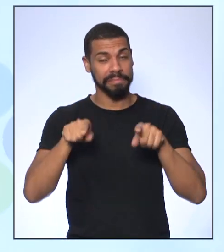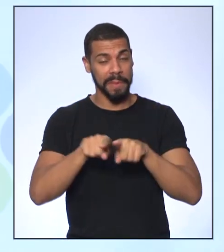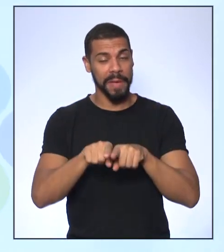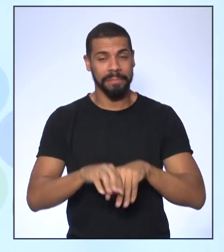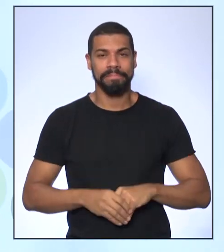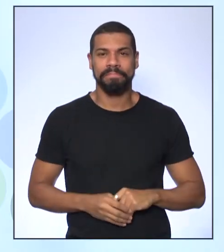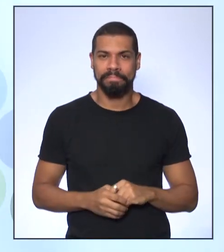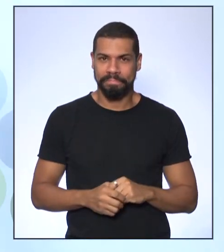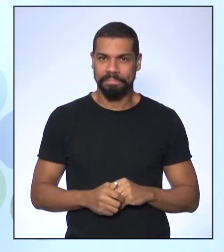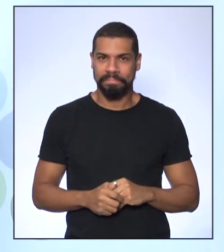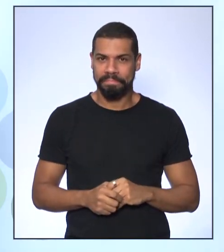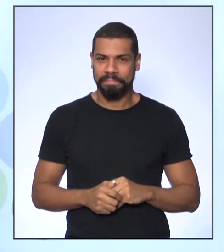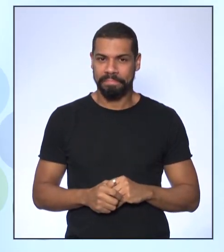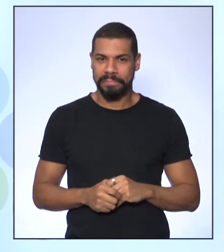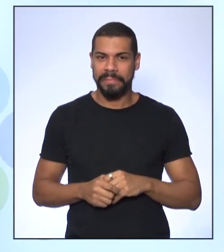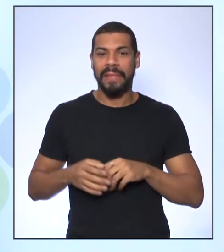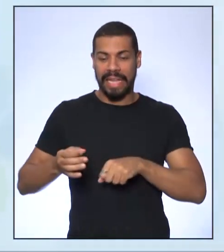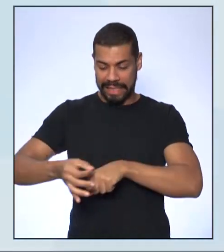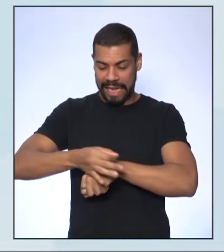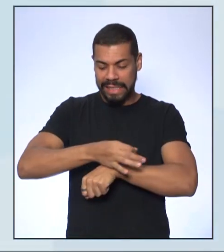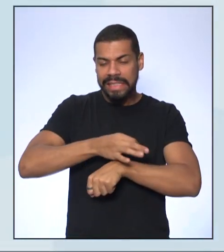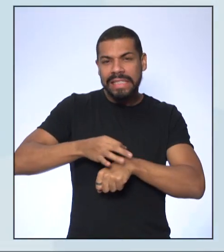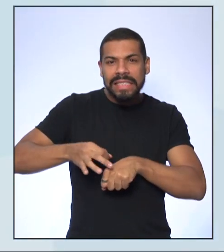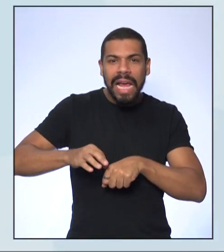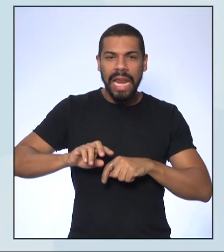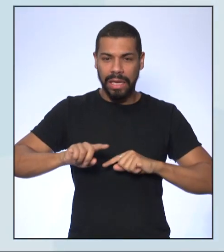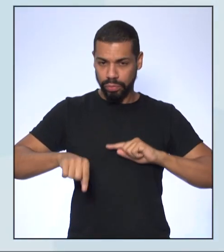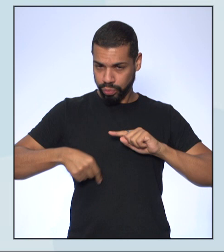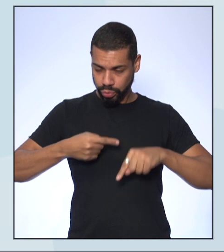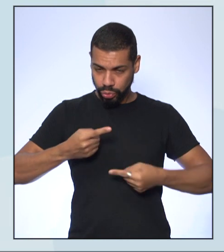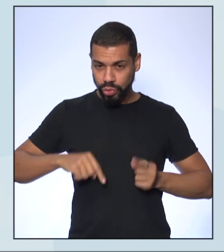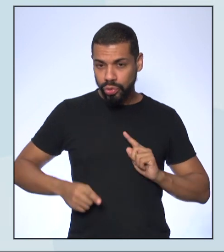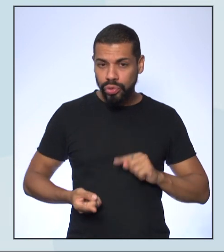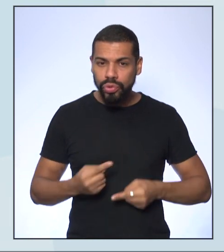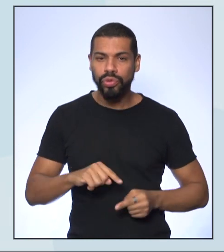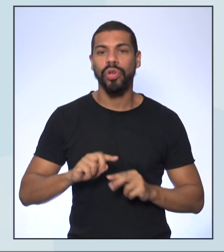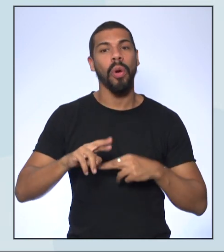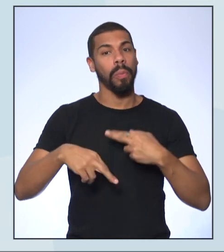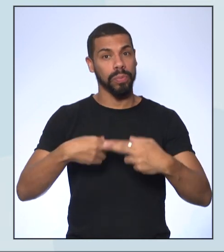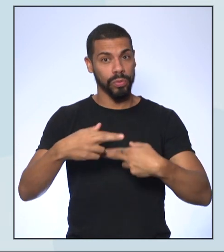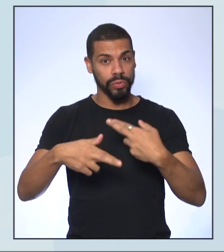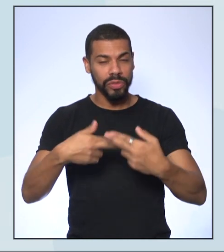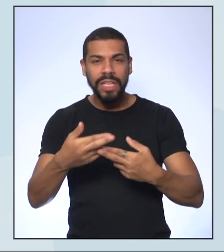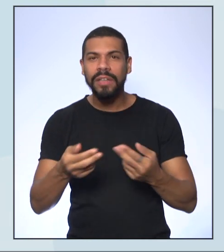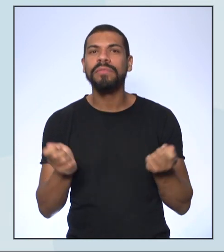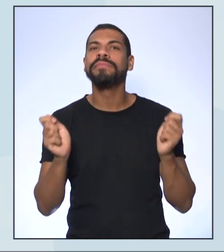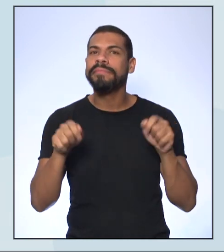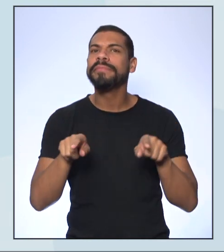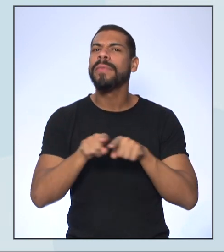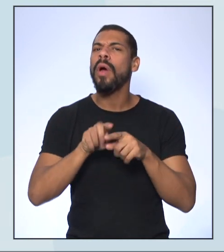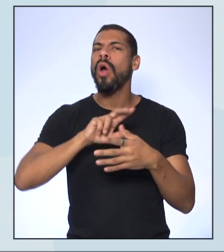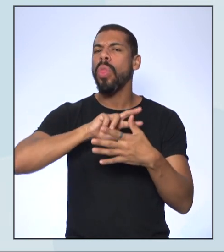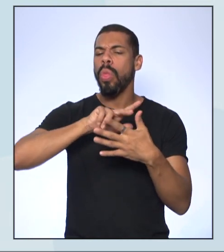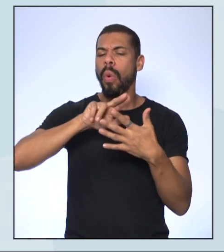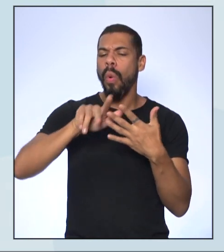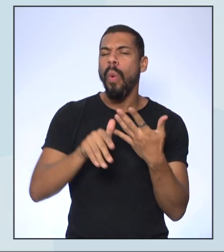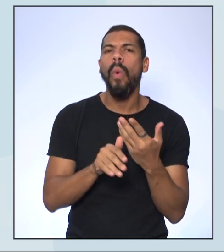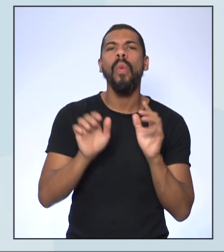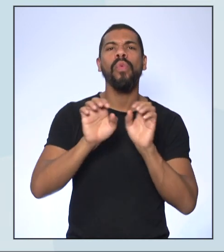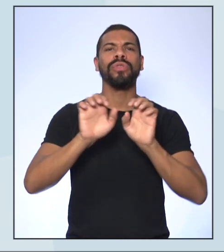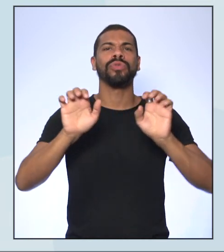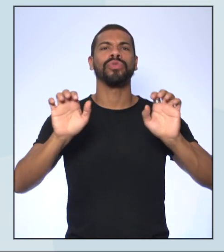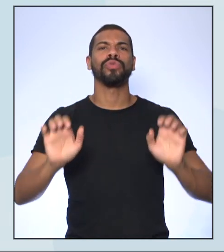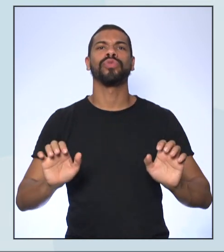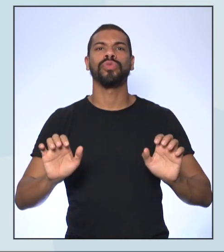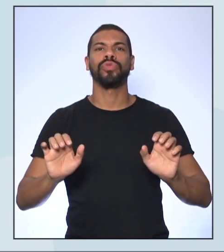Tem as células reprodutivas. No caso, essas células reprodutivas, elas também vão ter toda a estrutura e elas vão,